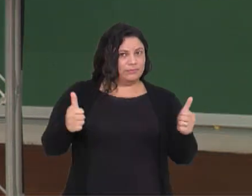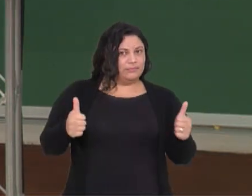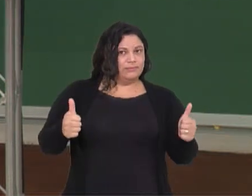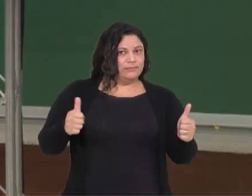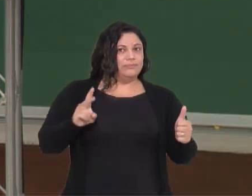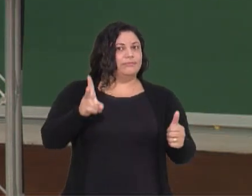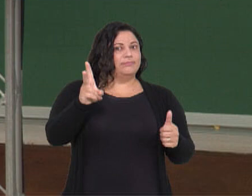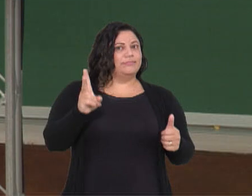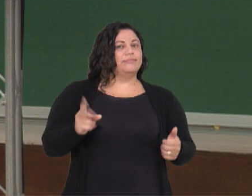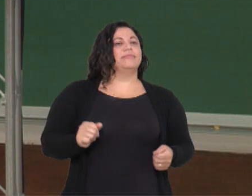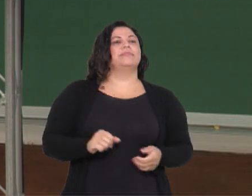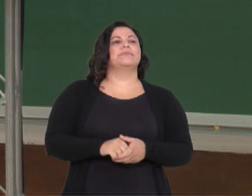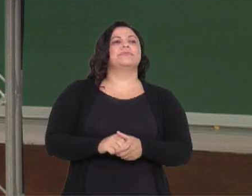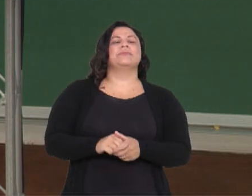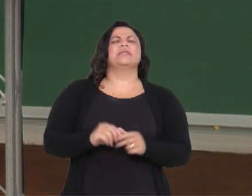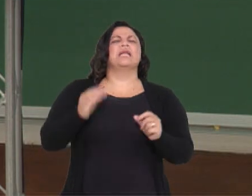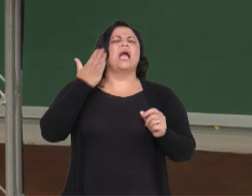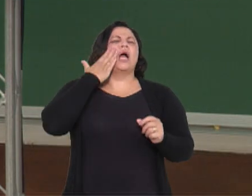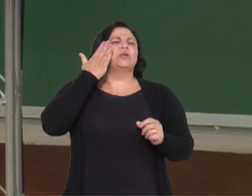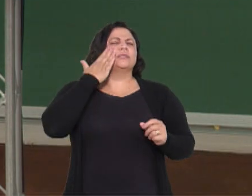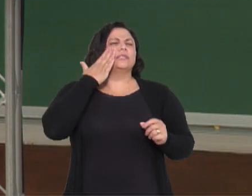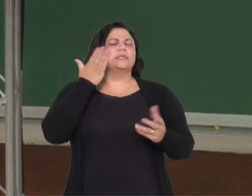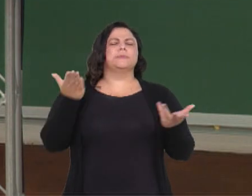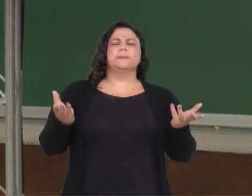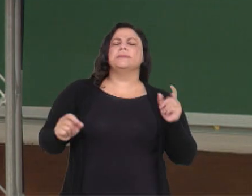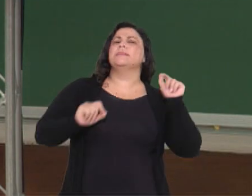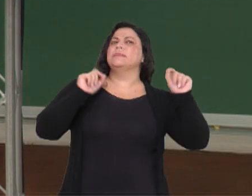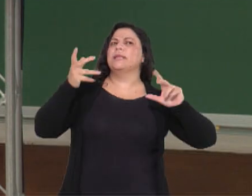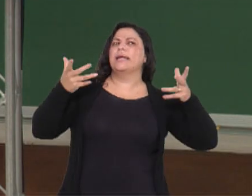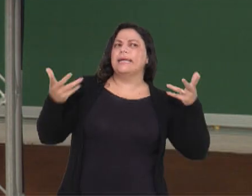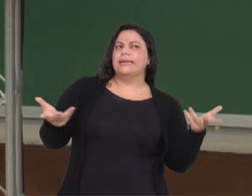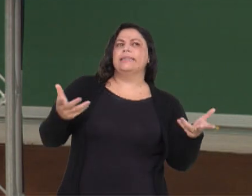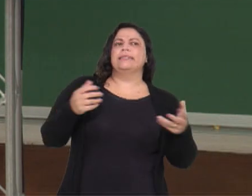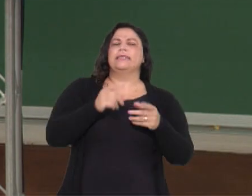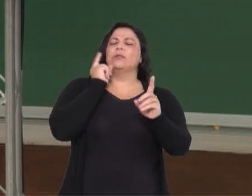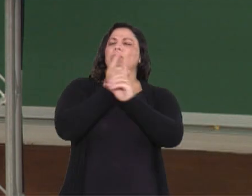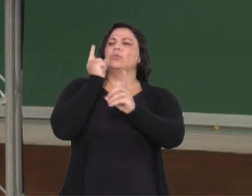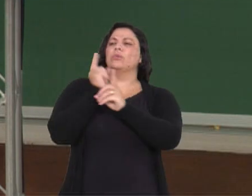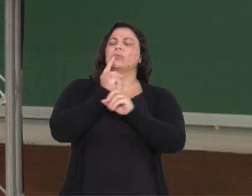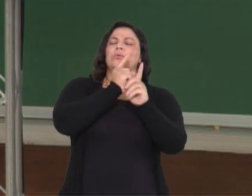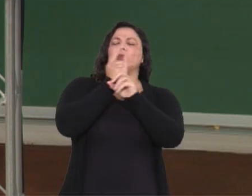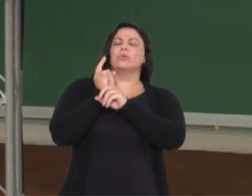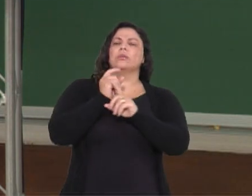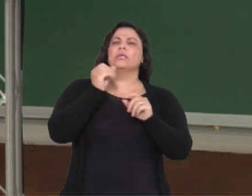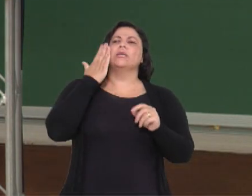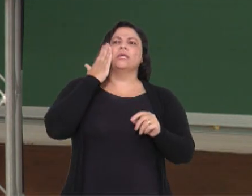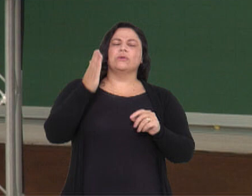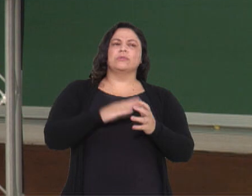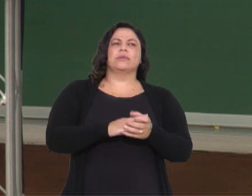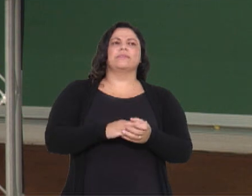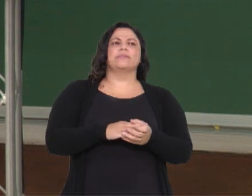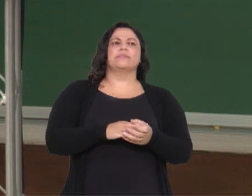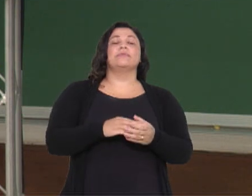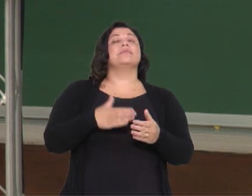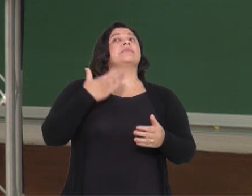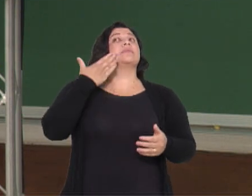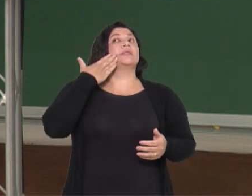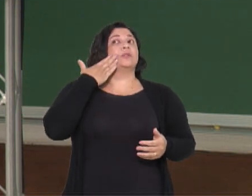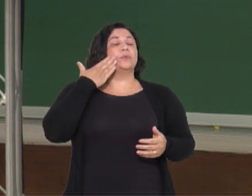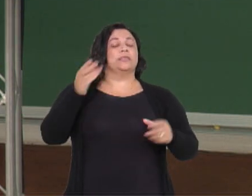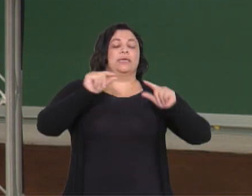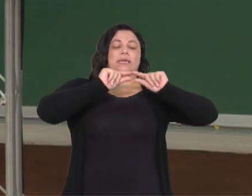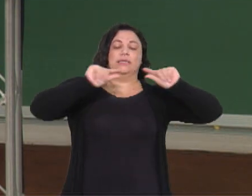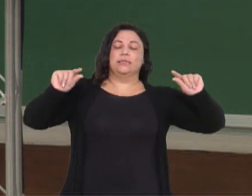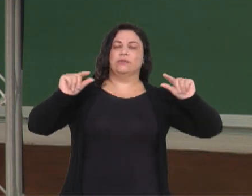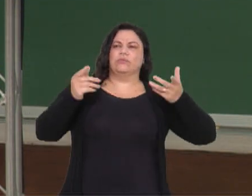raio, sei quem é o centro. Ora, bolas. Se eu sei que o centro da circunferência, pelo exercício que está lá, ele